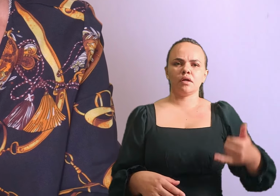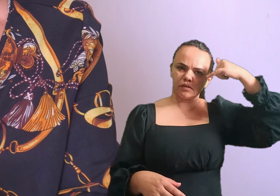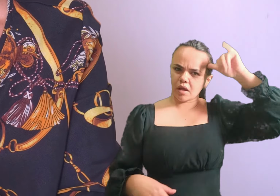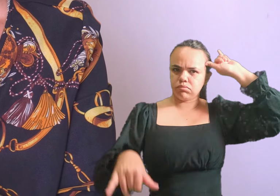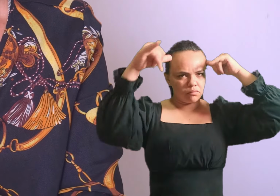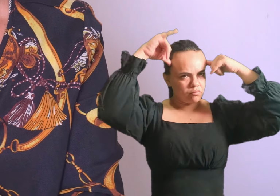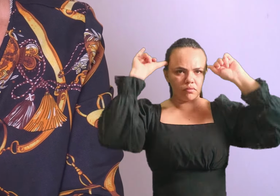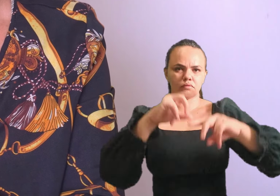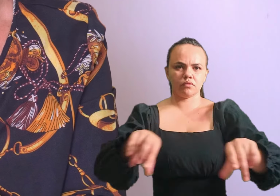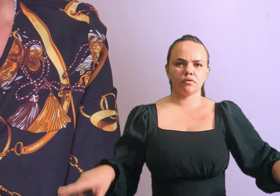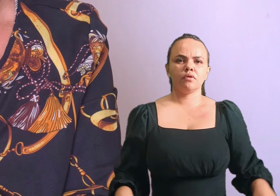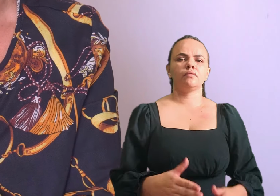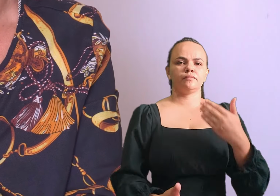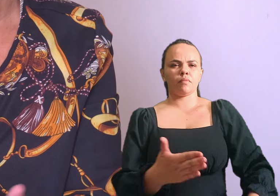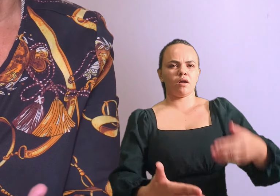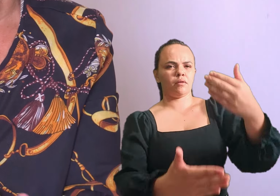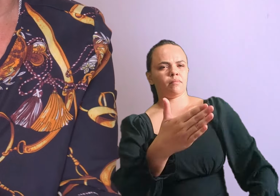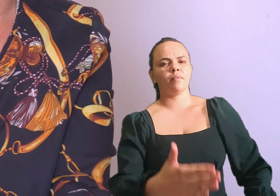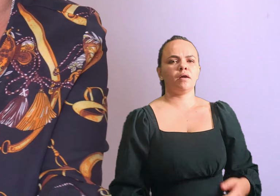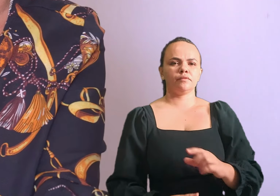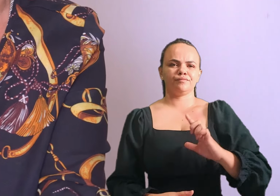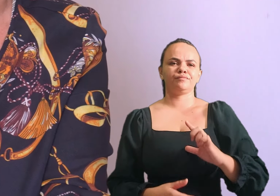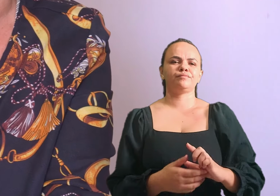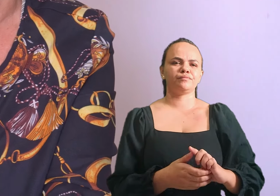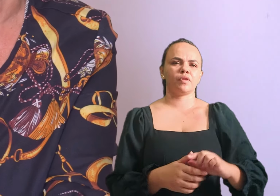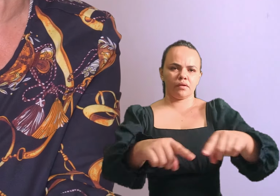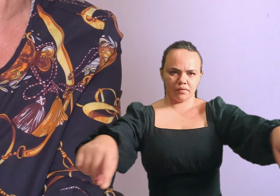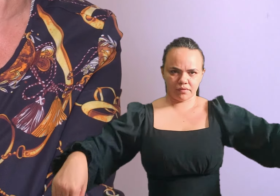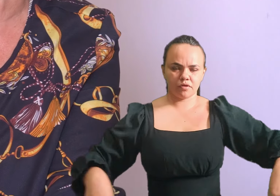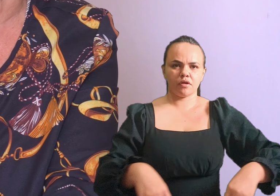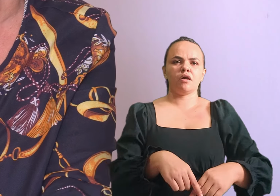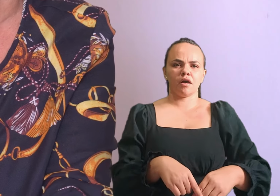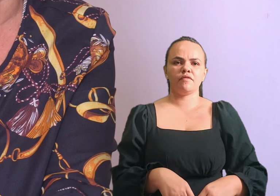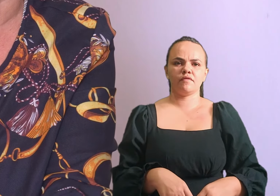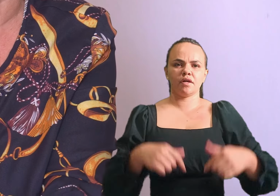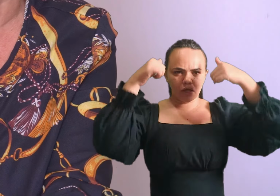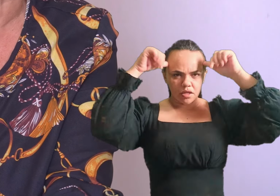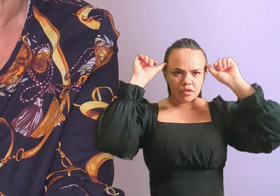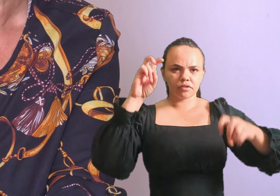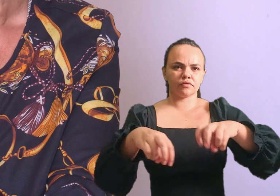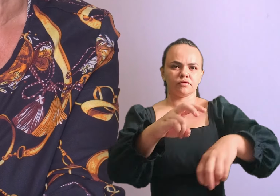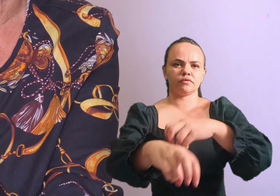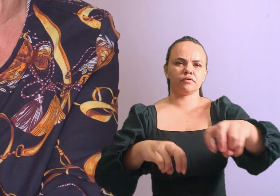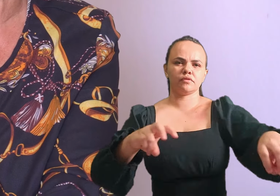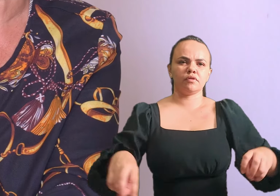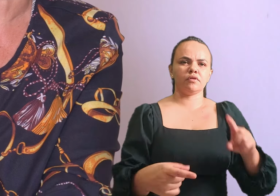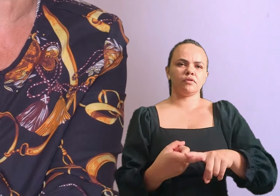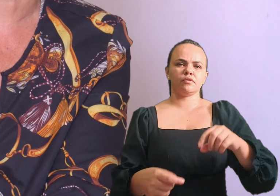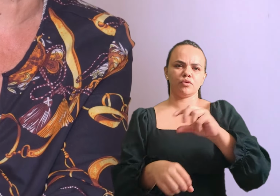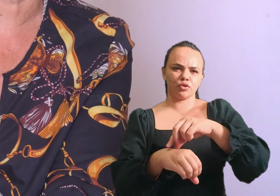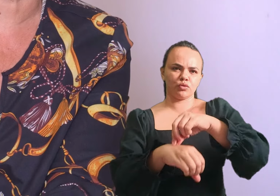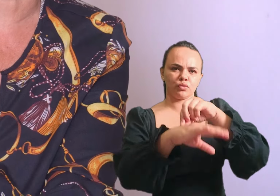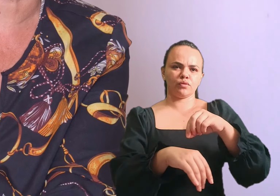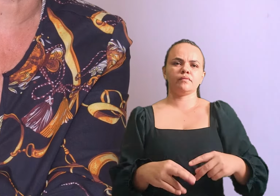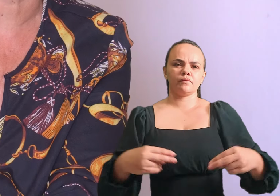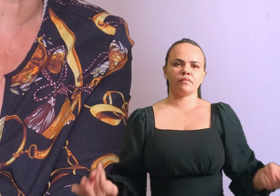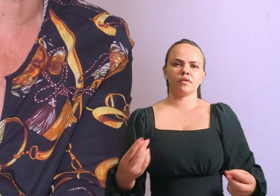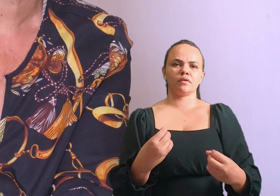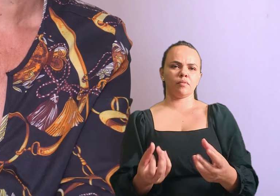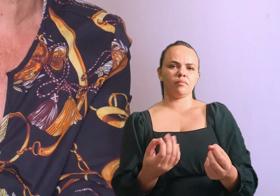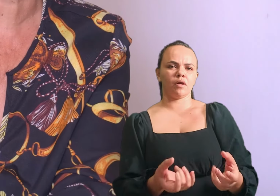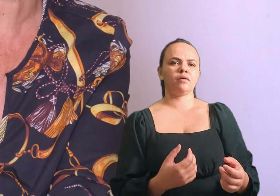gado então é essas fazendas de gado o próprio ciclo do couro ele ocorreu em algumas